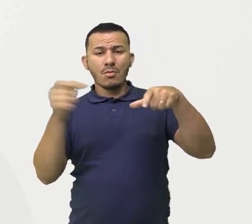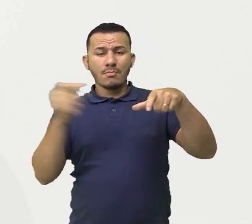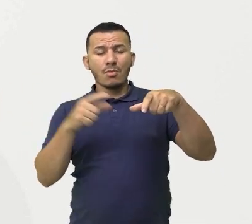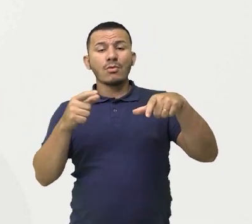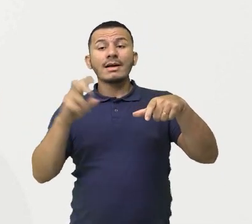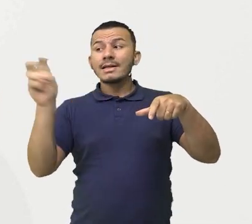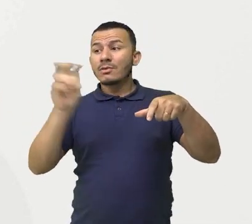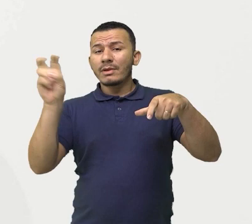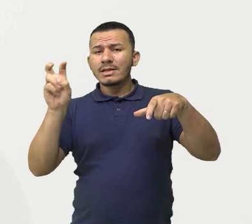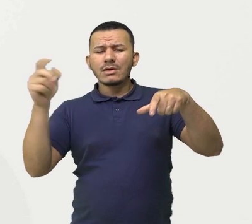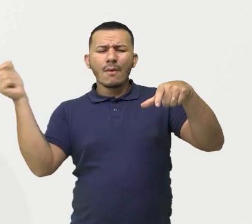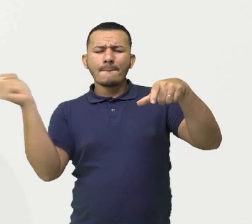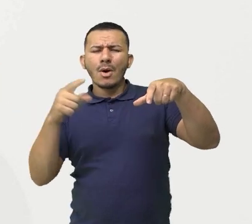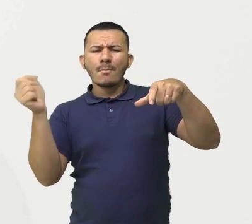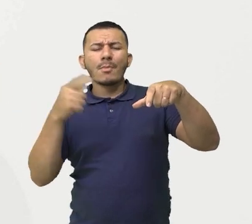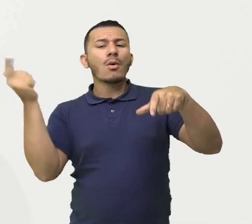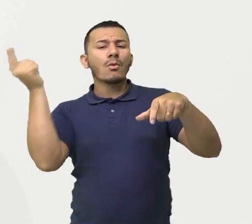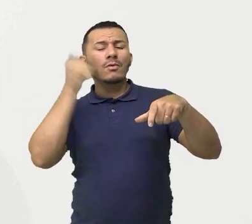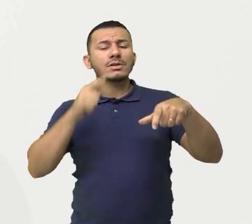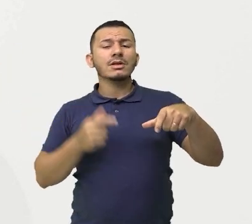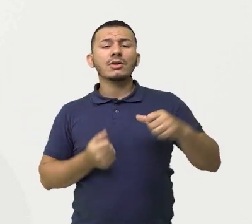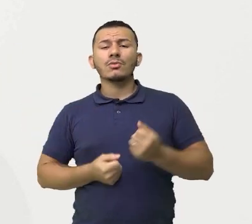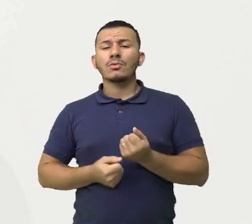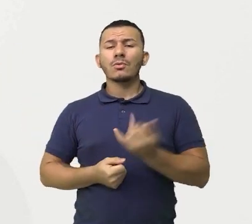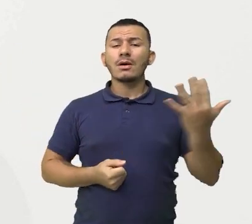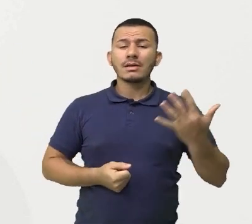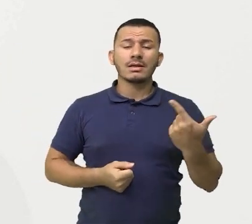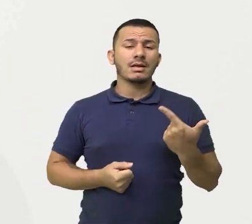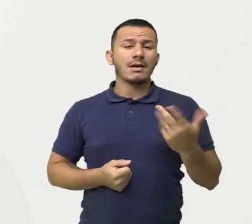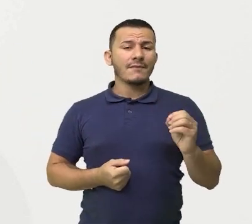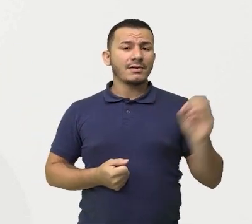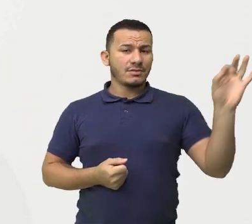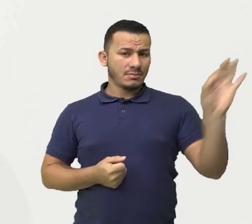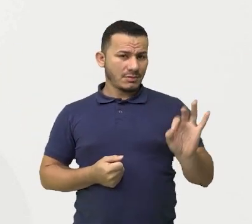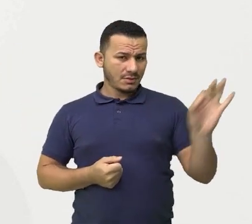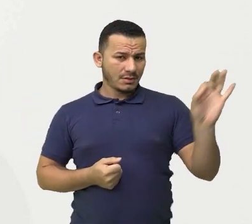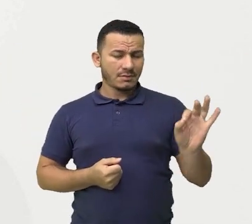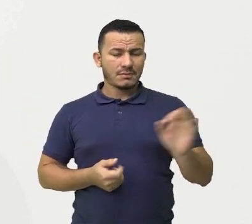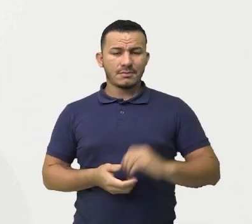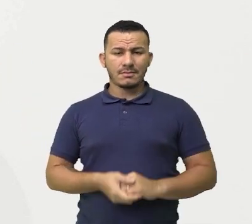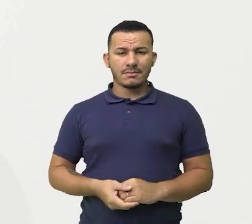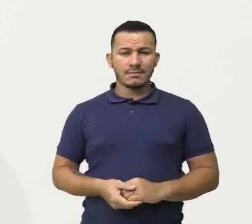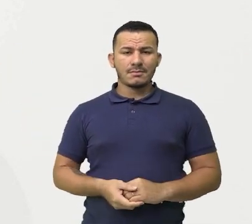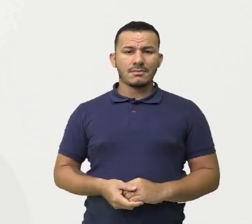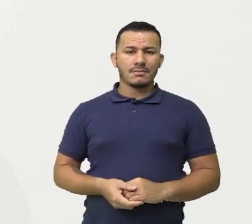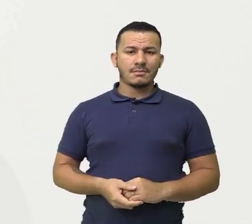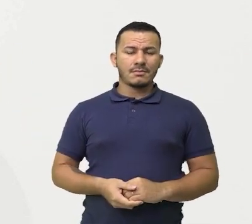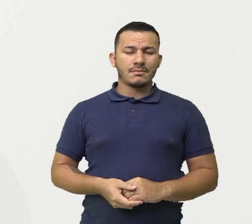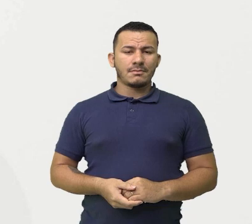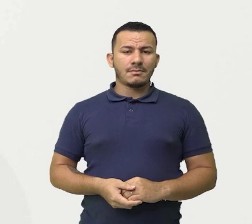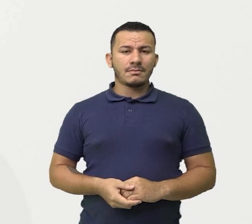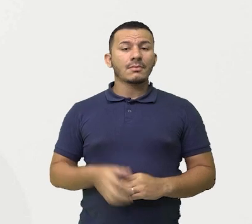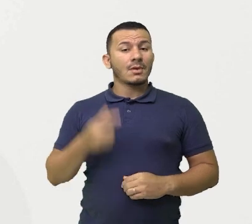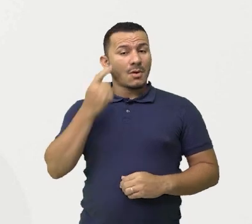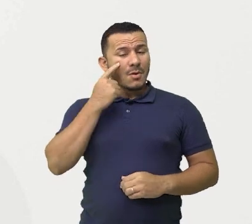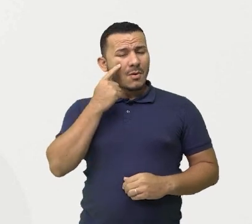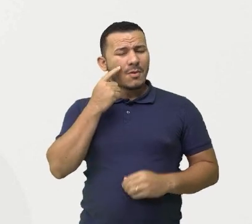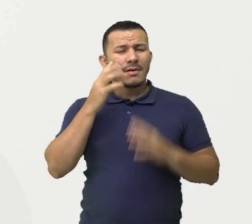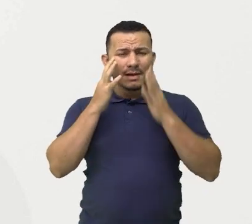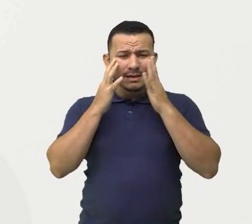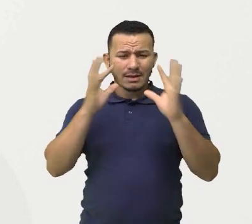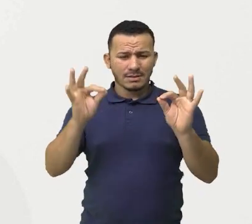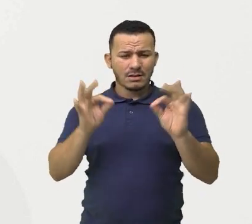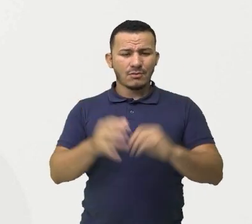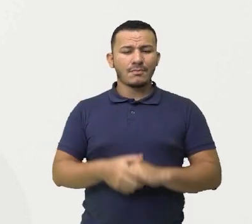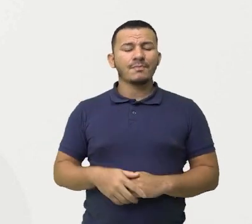Quantas dessas faltas, então, ele converteu isso em gols? Acompanha comigo, olha. Agora presta atenção, detalhe, ó. Tu tem